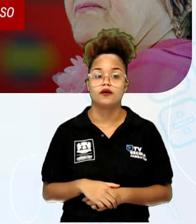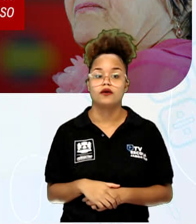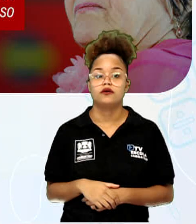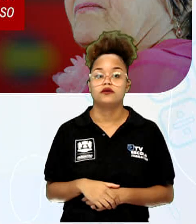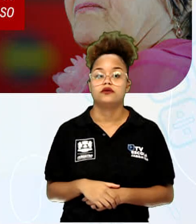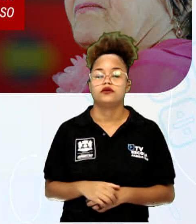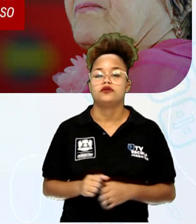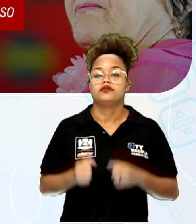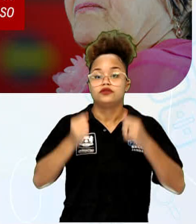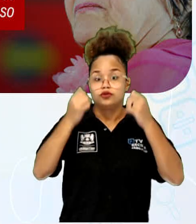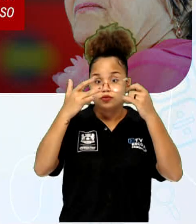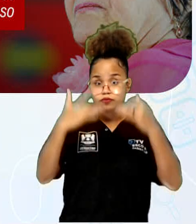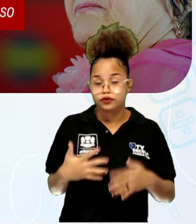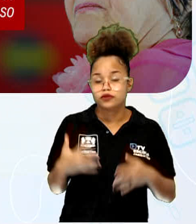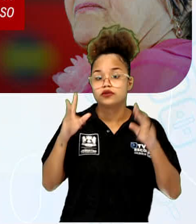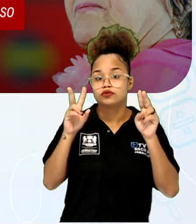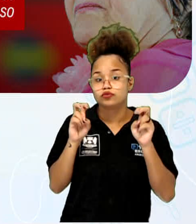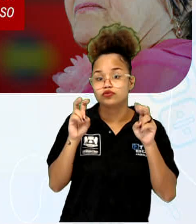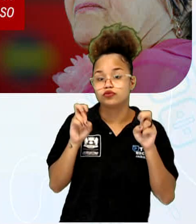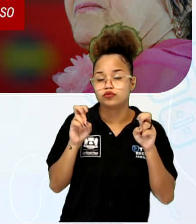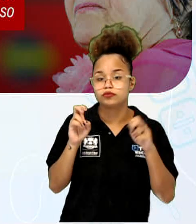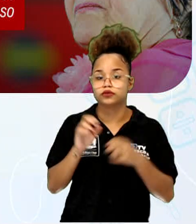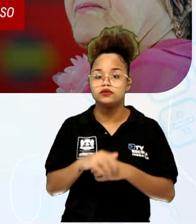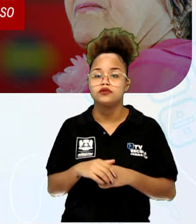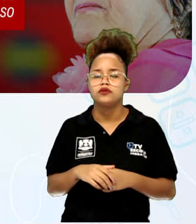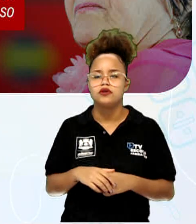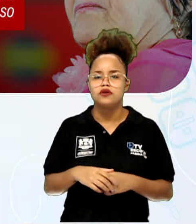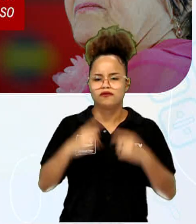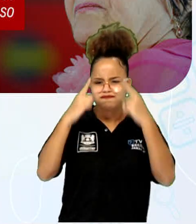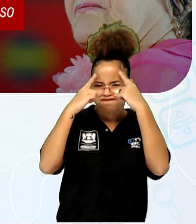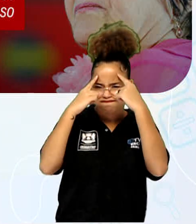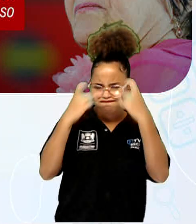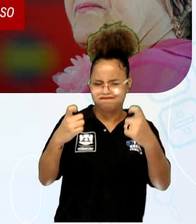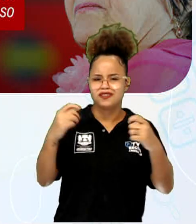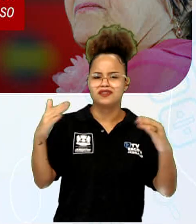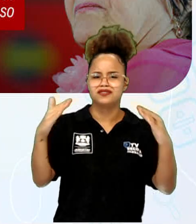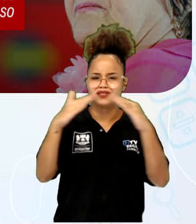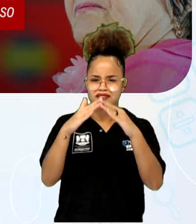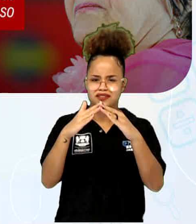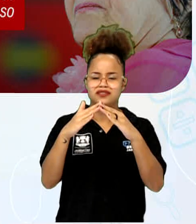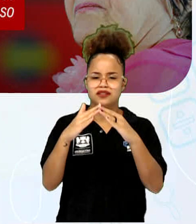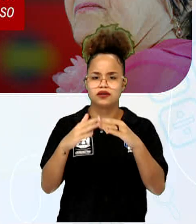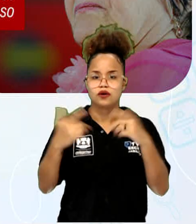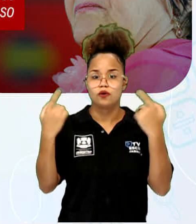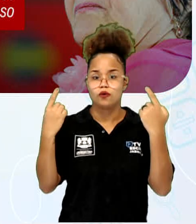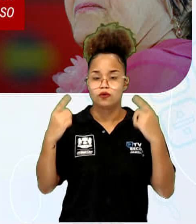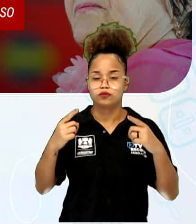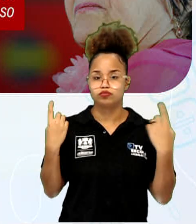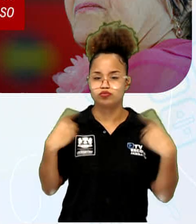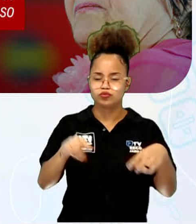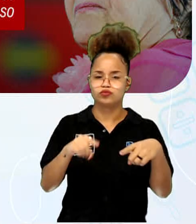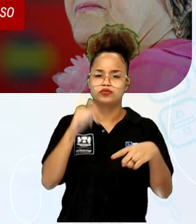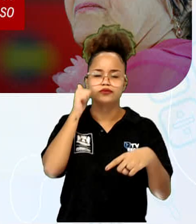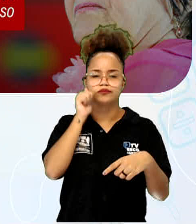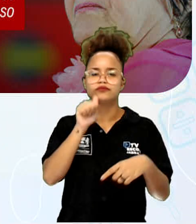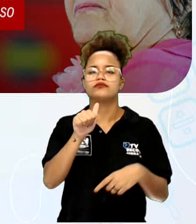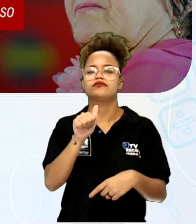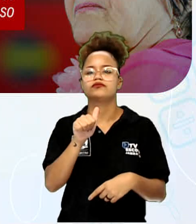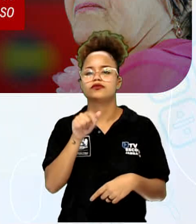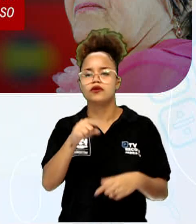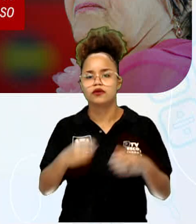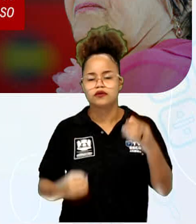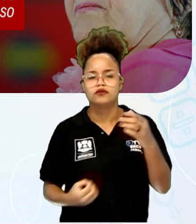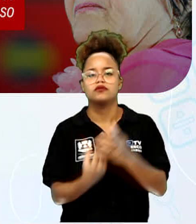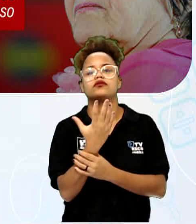trata especificamente da violência doméstica e familiar contra a mulher. E ela foi criada,